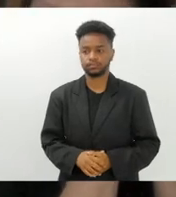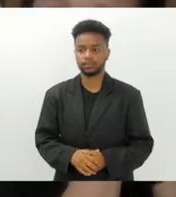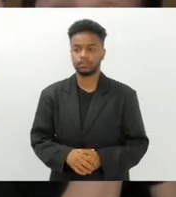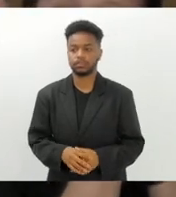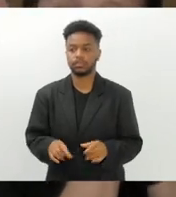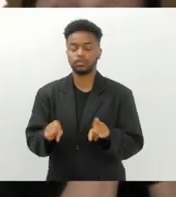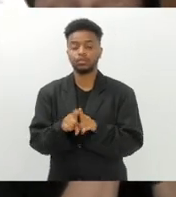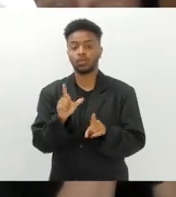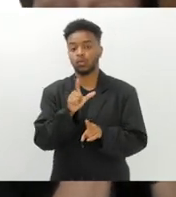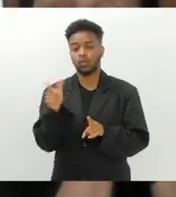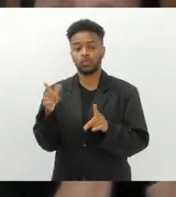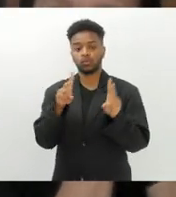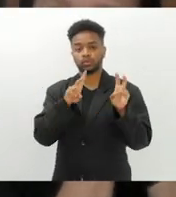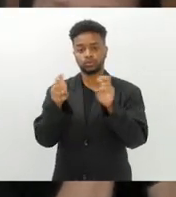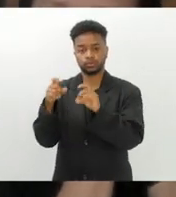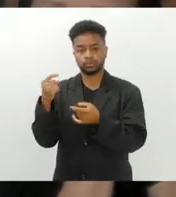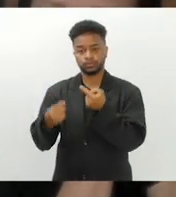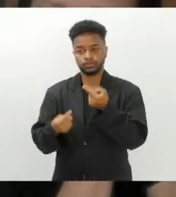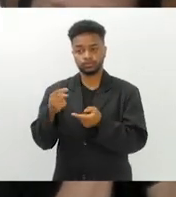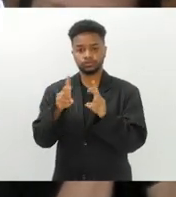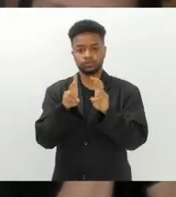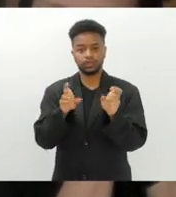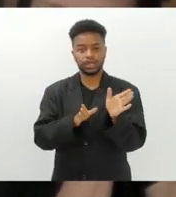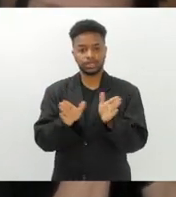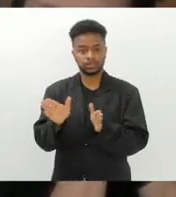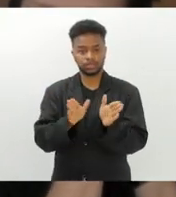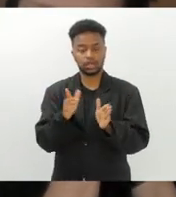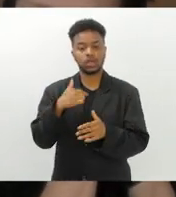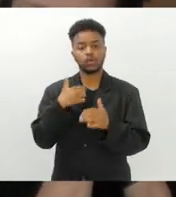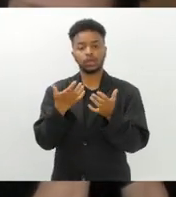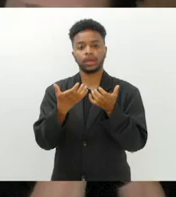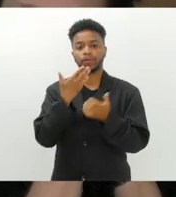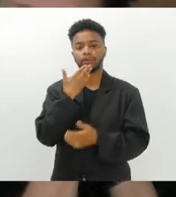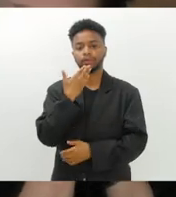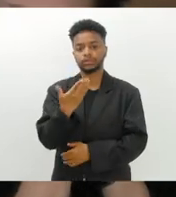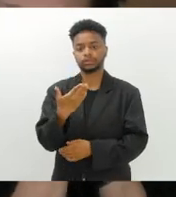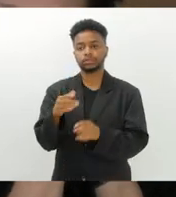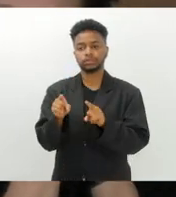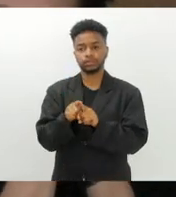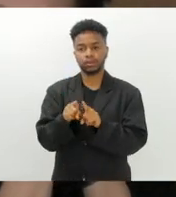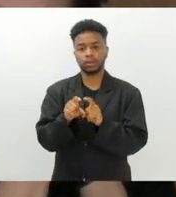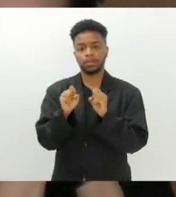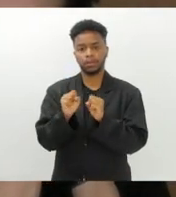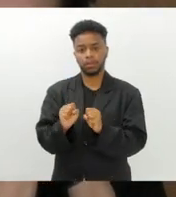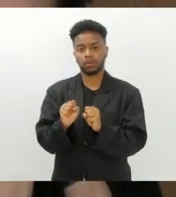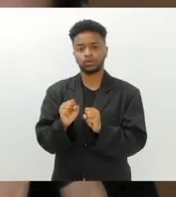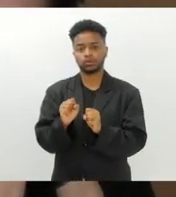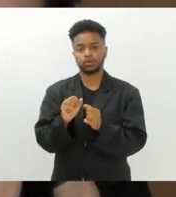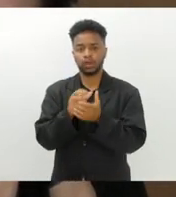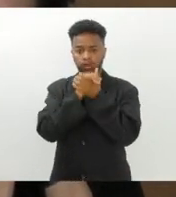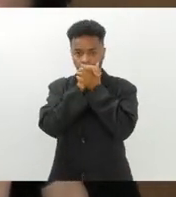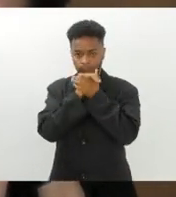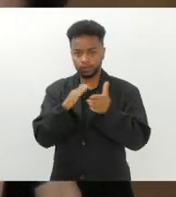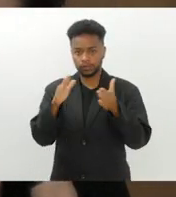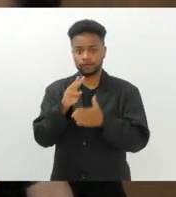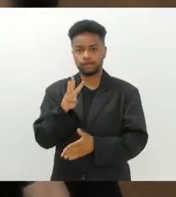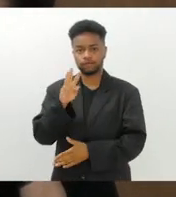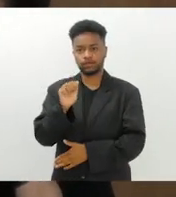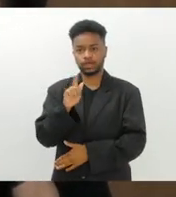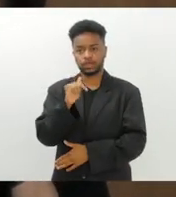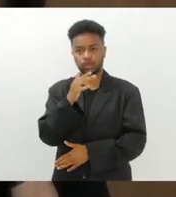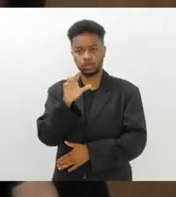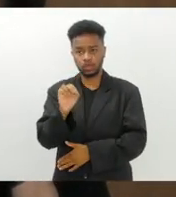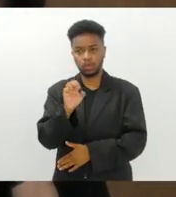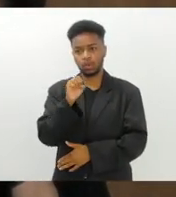que foi citada aqui, da acessibilidade, eu queria também pedir, pode ser ao Pai Vaguinho ou qualquer outro que possa se manifestar, dos